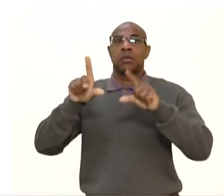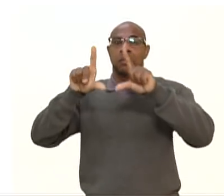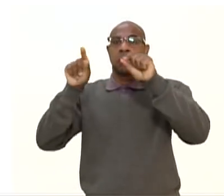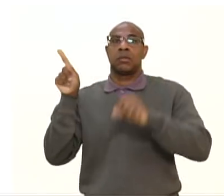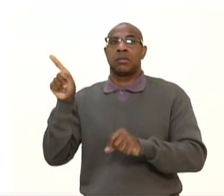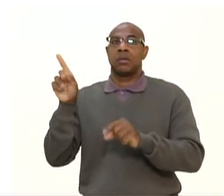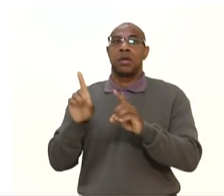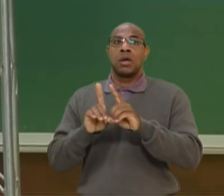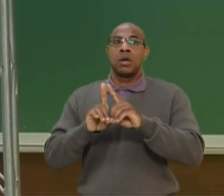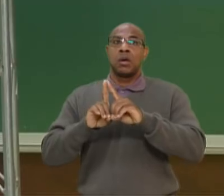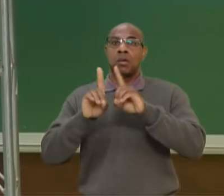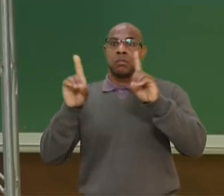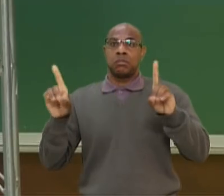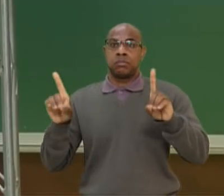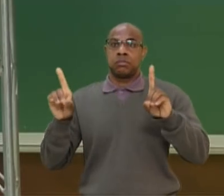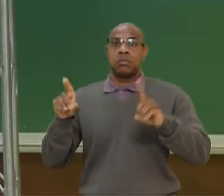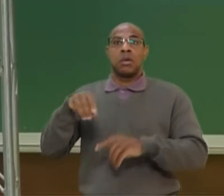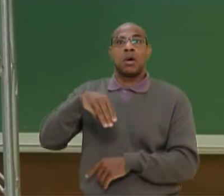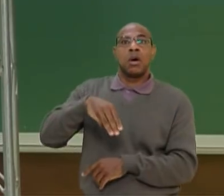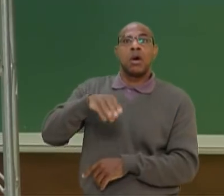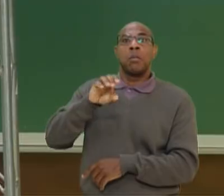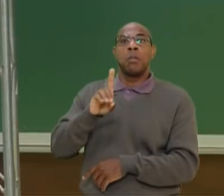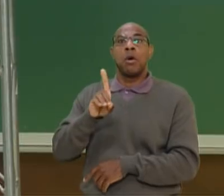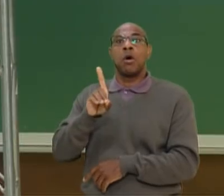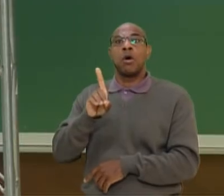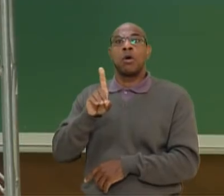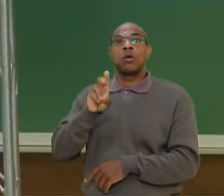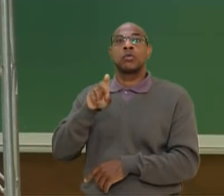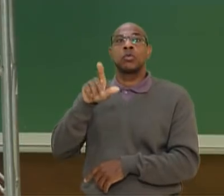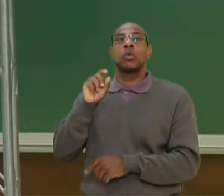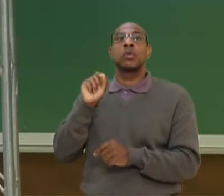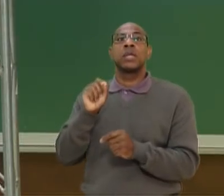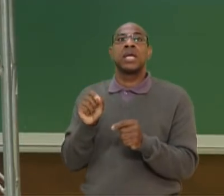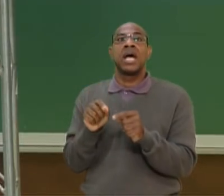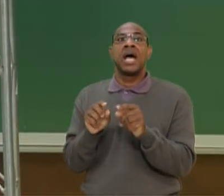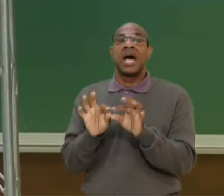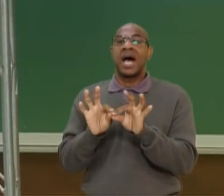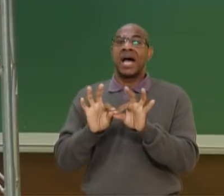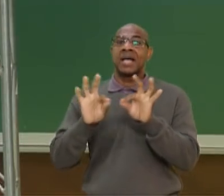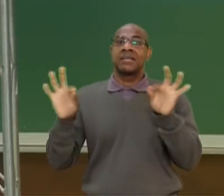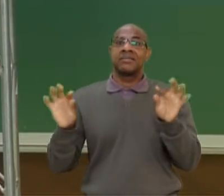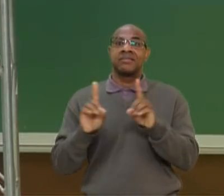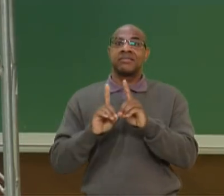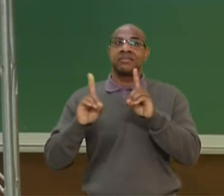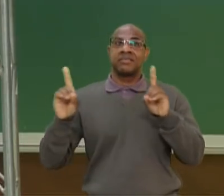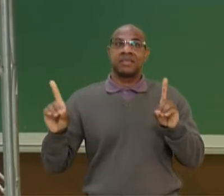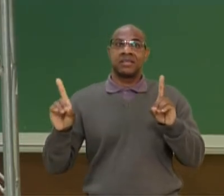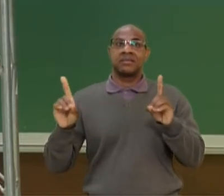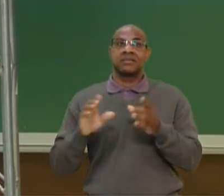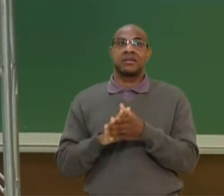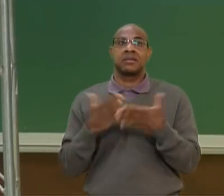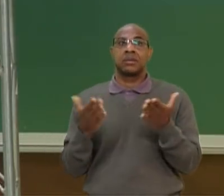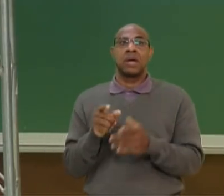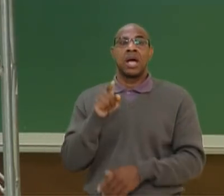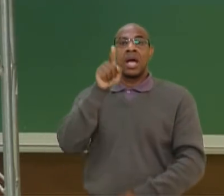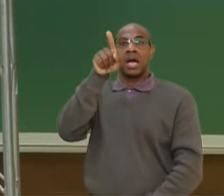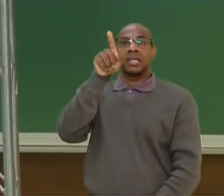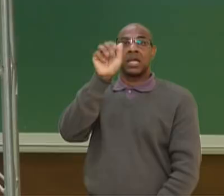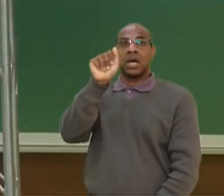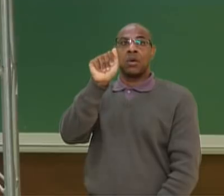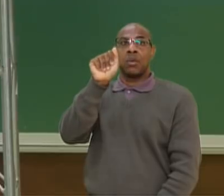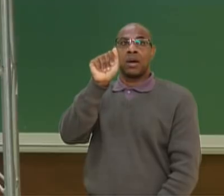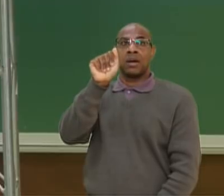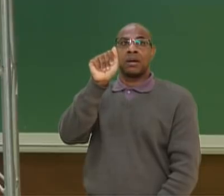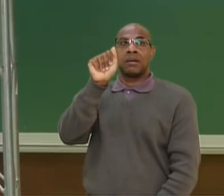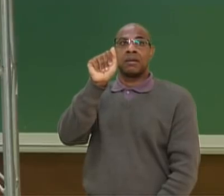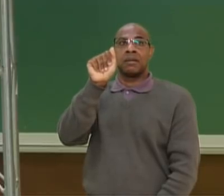é a distância entre AB, entre OP nesse caso aqui. O P aqui é o A, né? O valor de X é